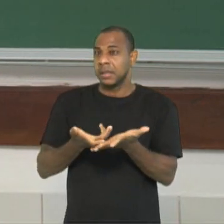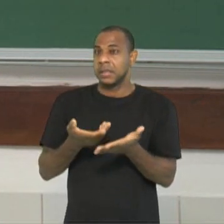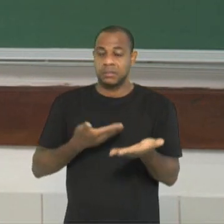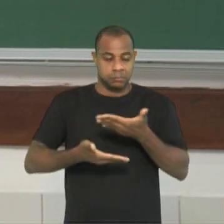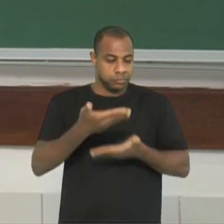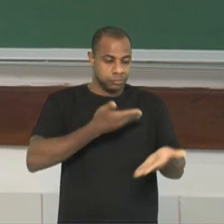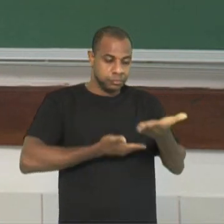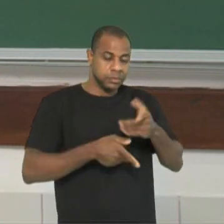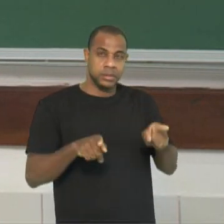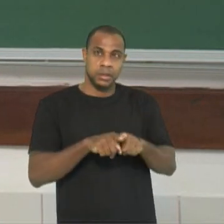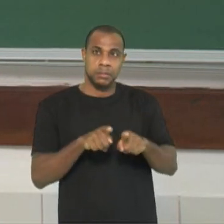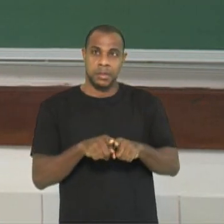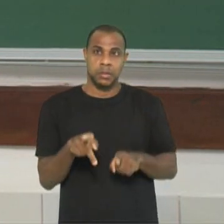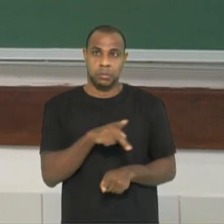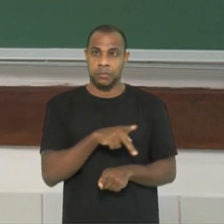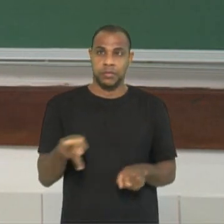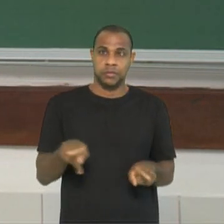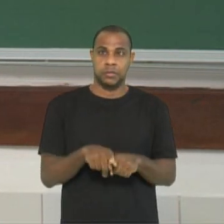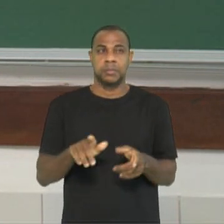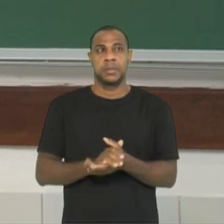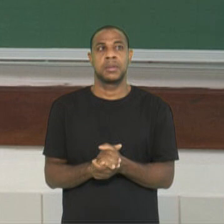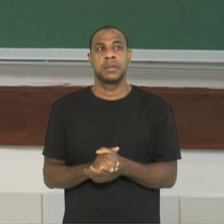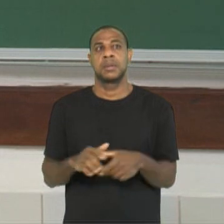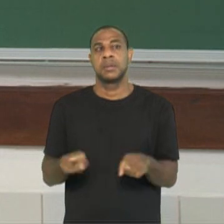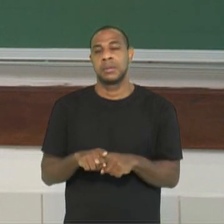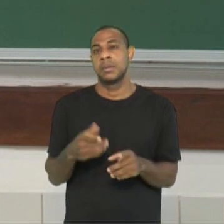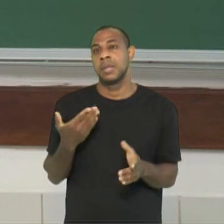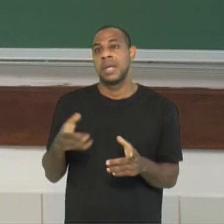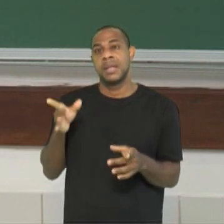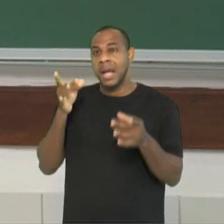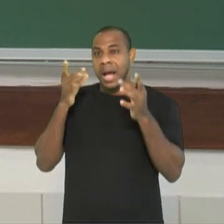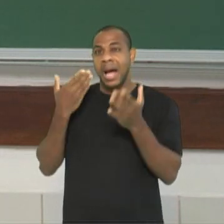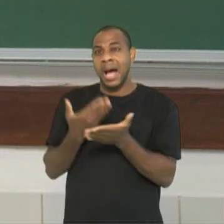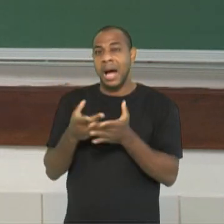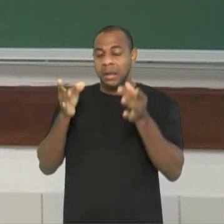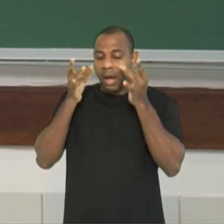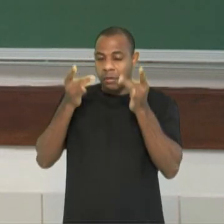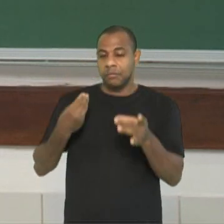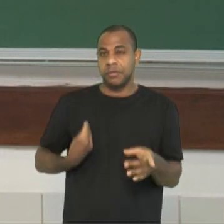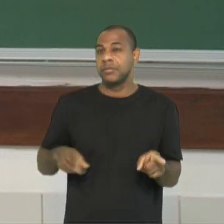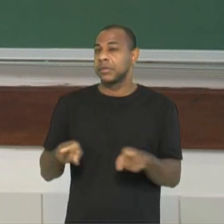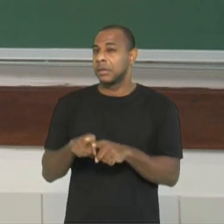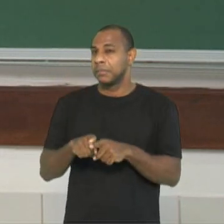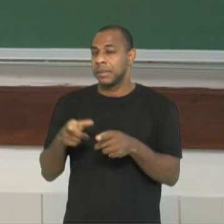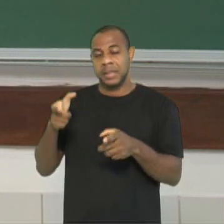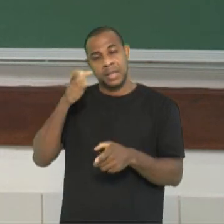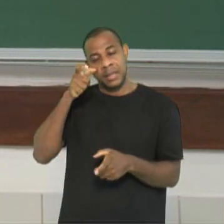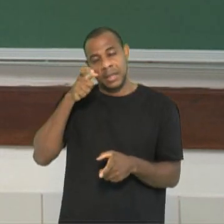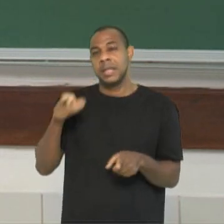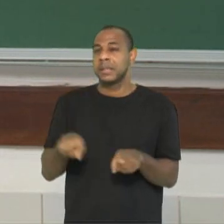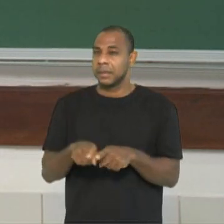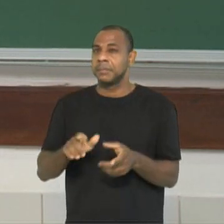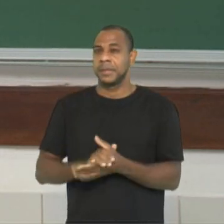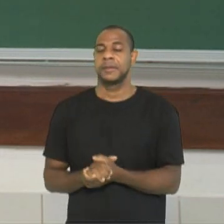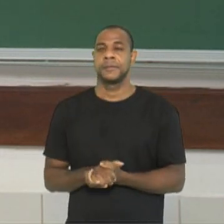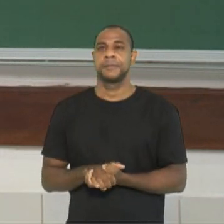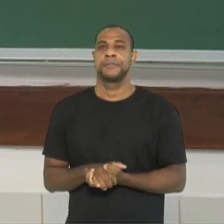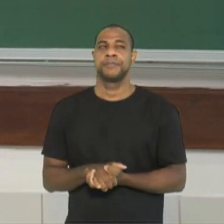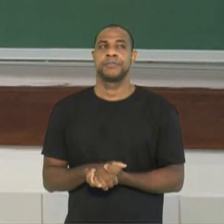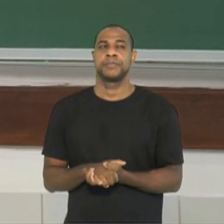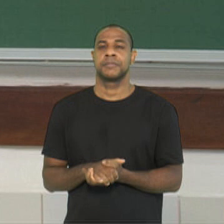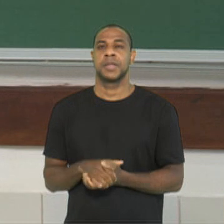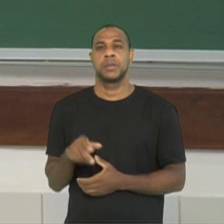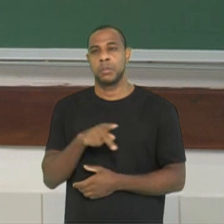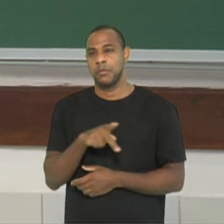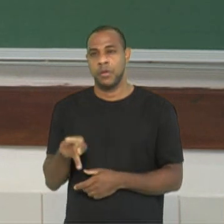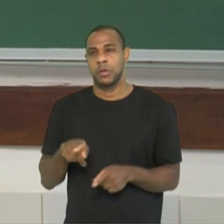valide a sua presença. E também participe das aulas ao vivo que estão sendo promovidas pela sua escola ou colégio com o seu professor ou